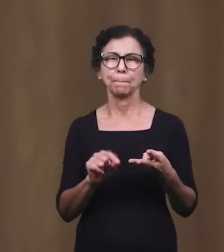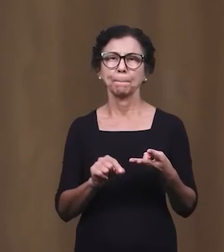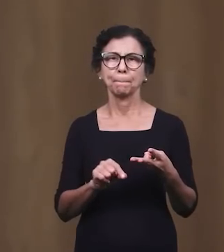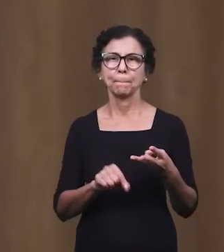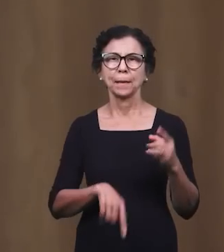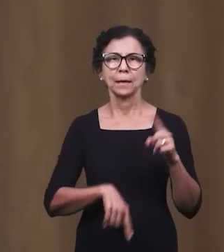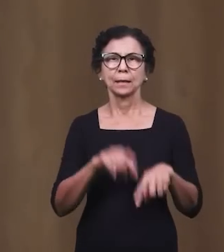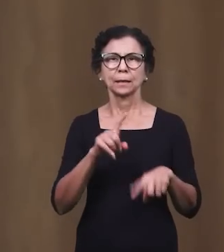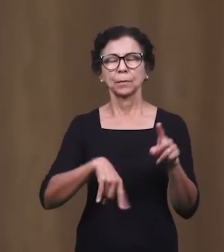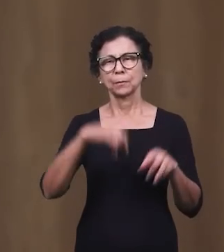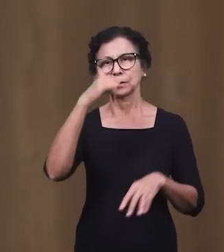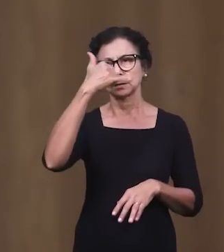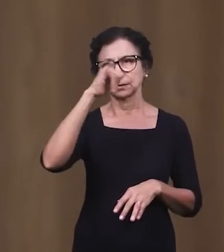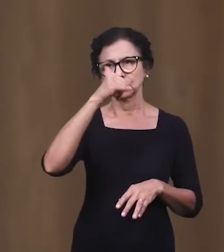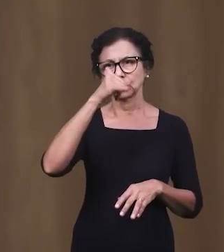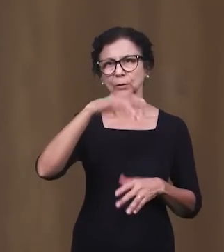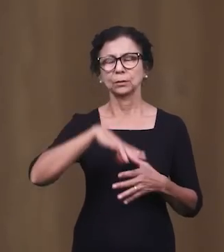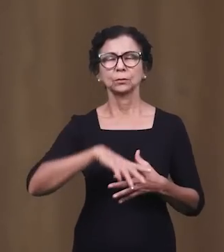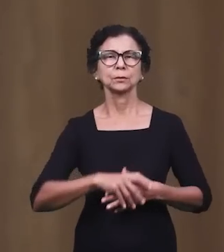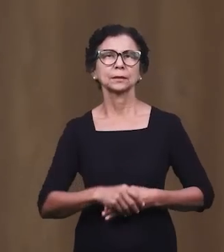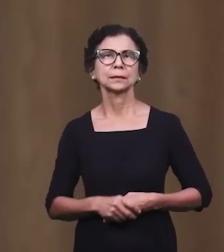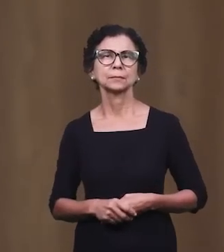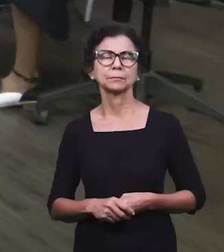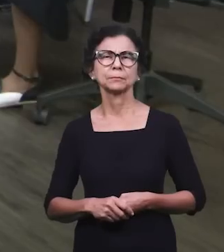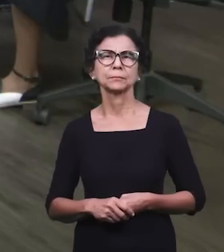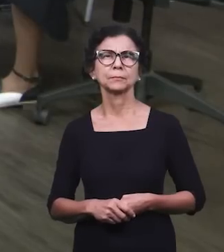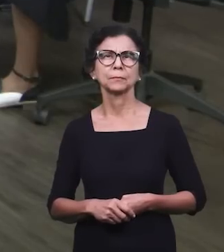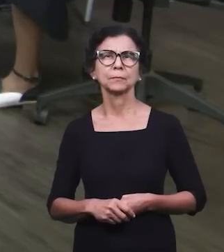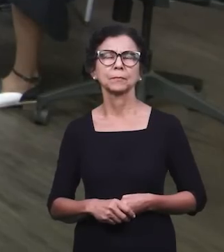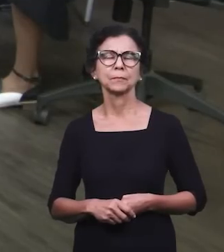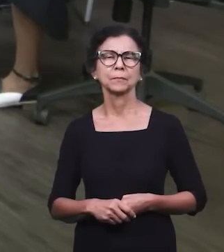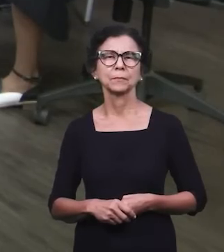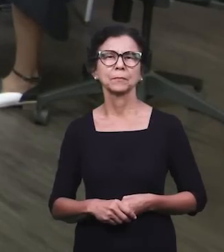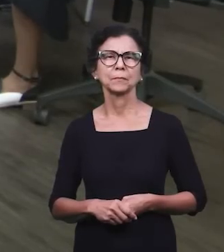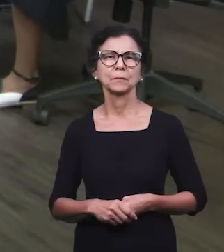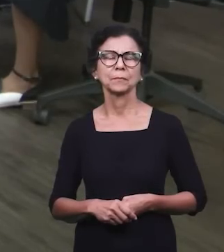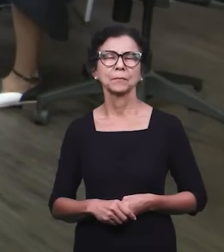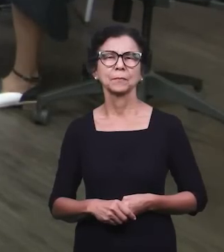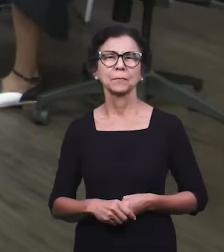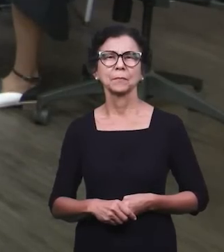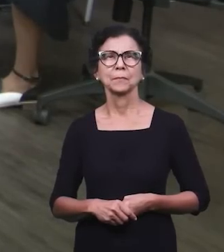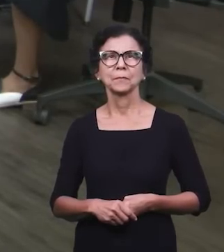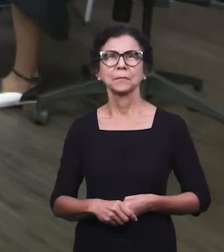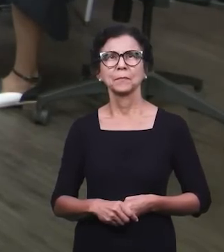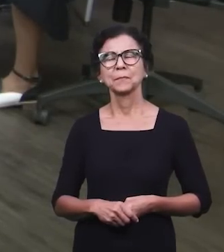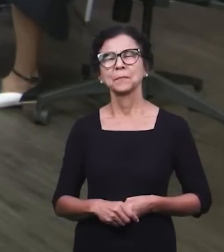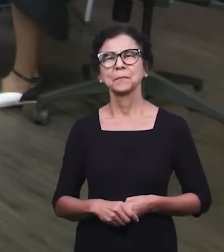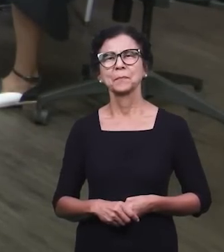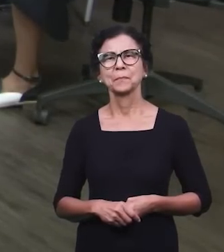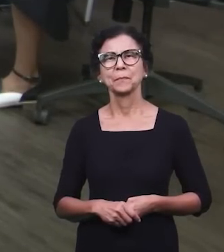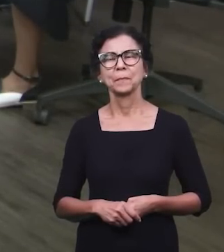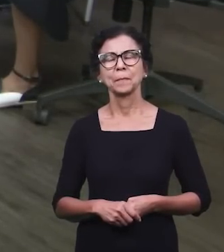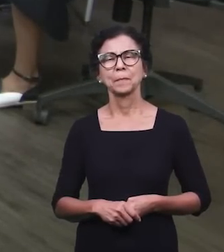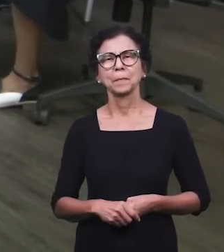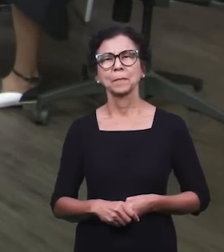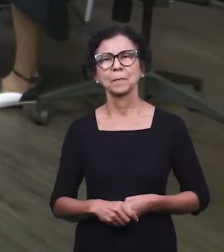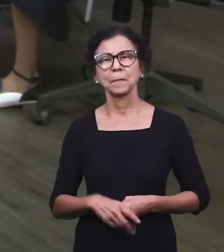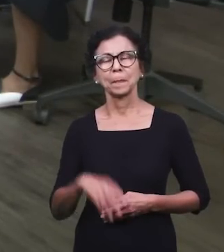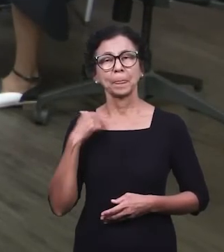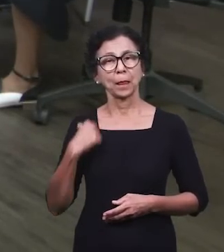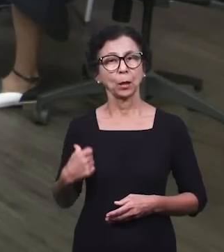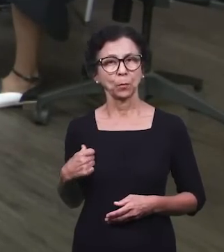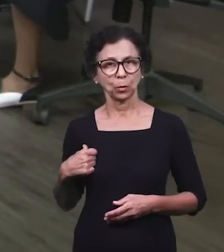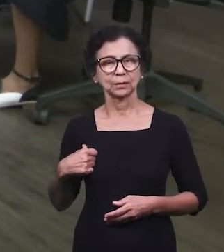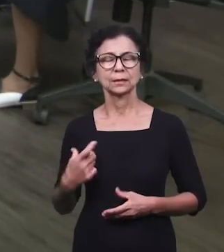equipamentos eletrônicos e mais o quê? Celular. Bolsa, sapato, aparelho eletrônico e roupas,